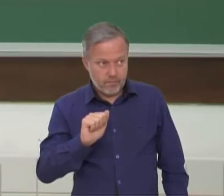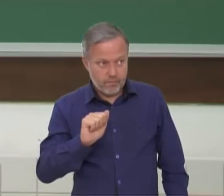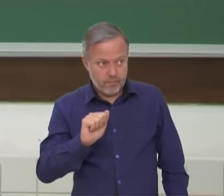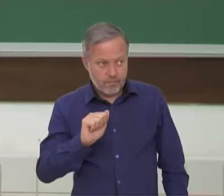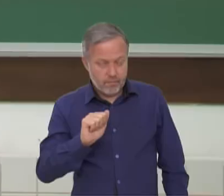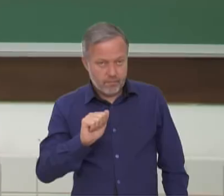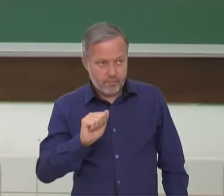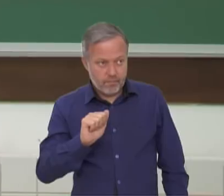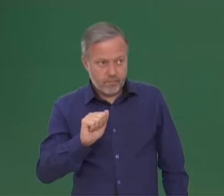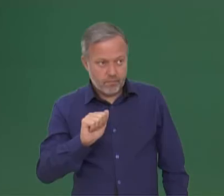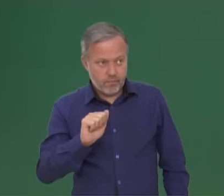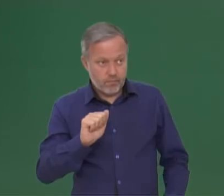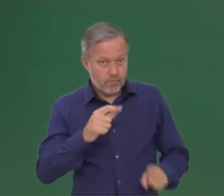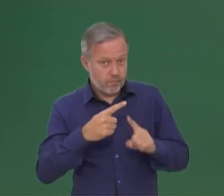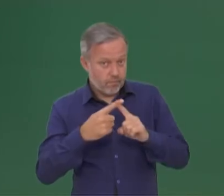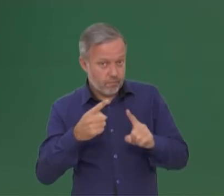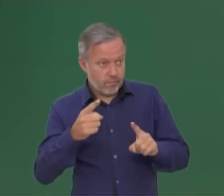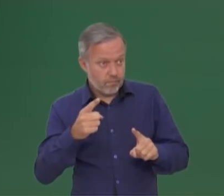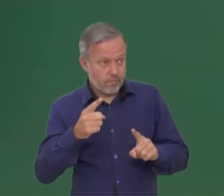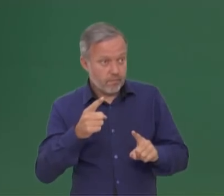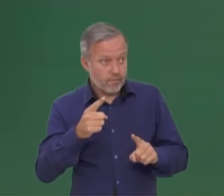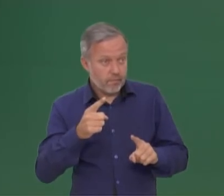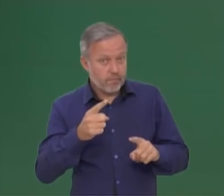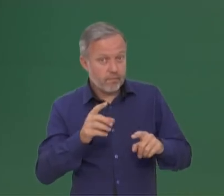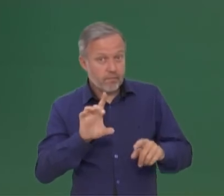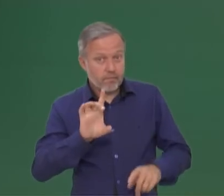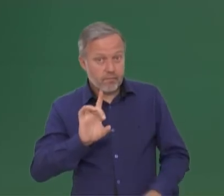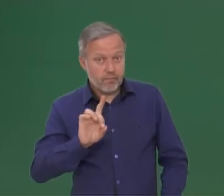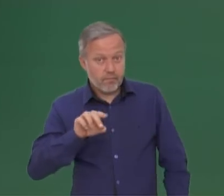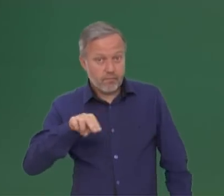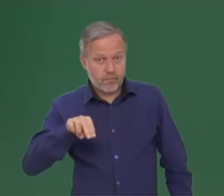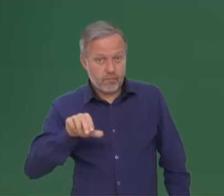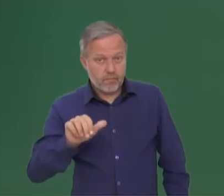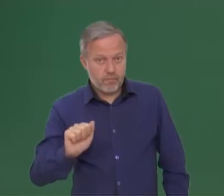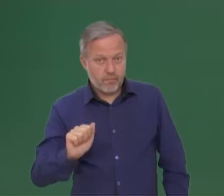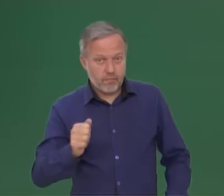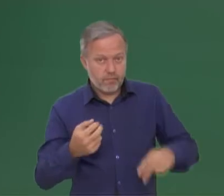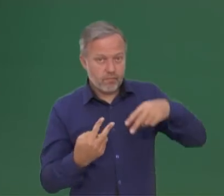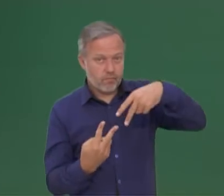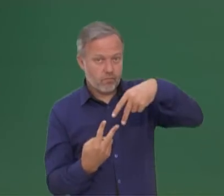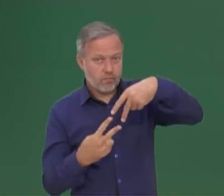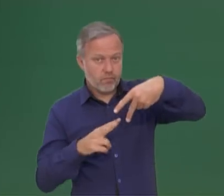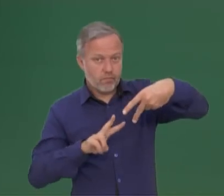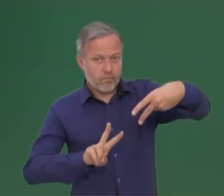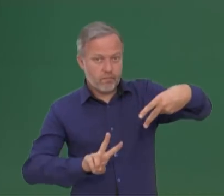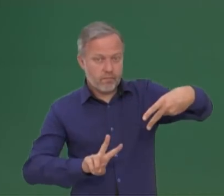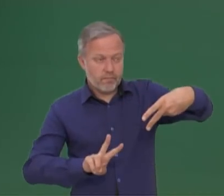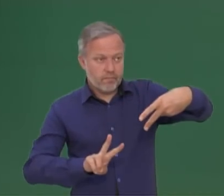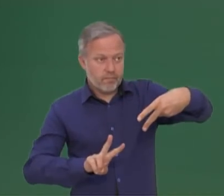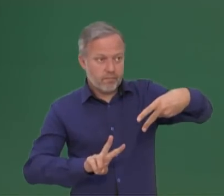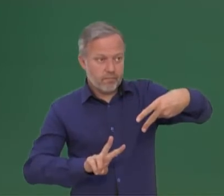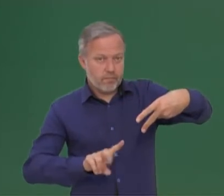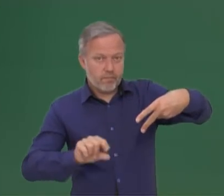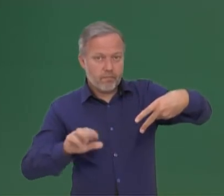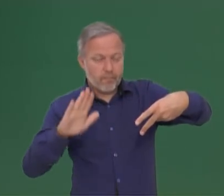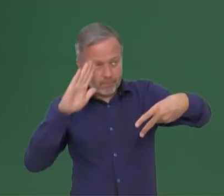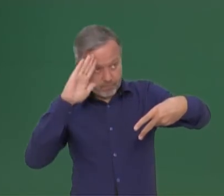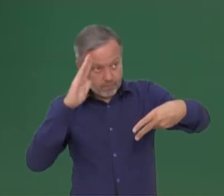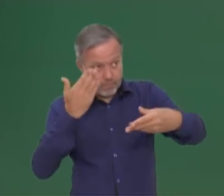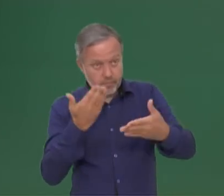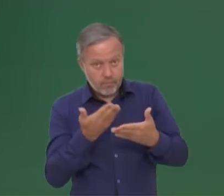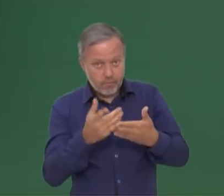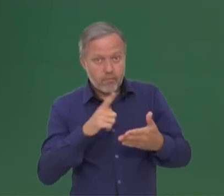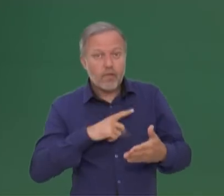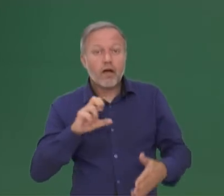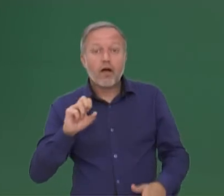né? Que palavra grande. Então vamos dar um apelido para ele? DNA. DNA é o nosso material genético. Vocês acreditam que tem